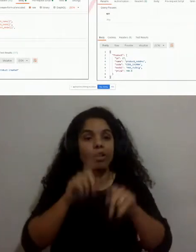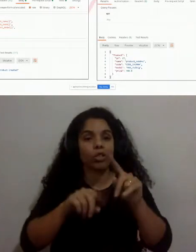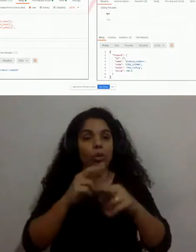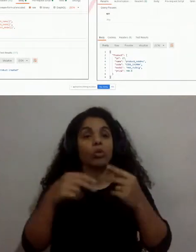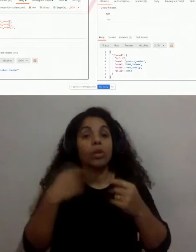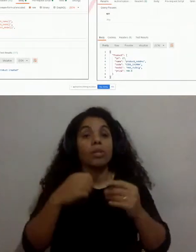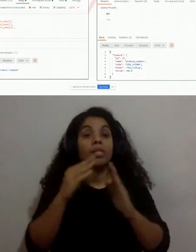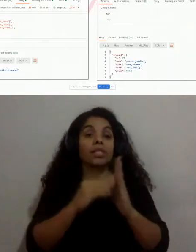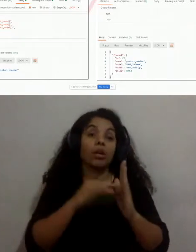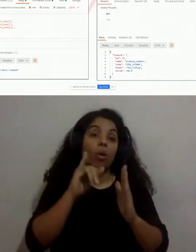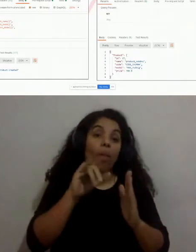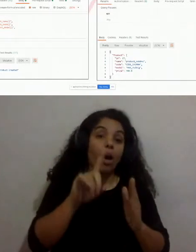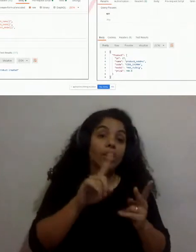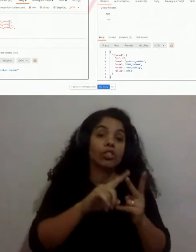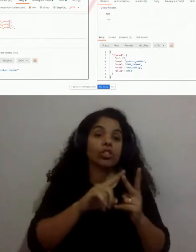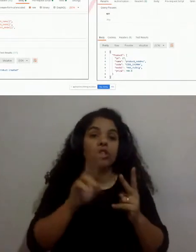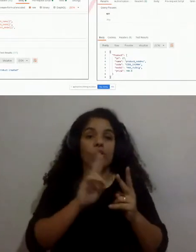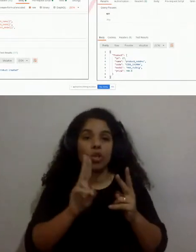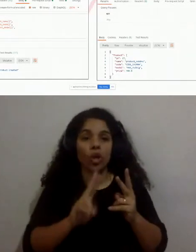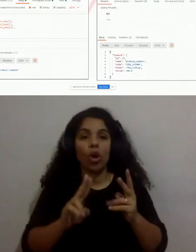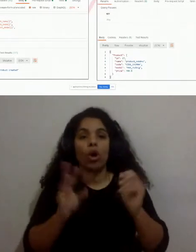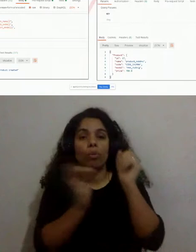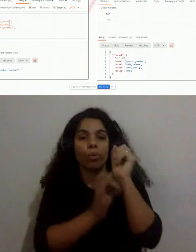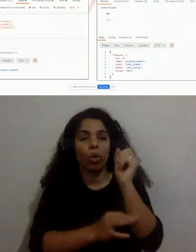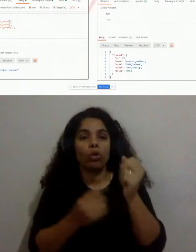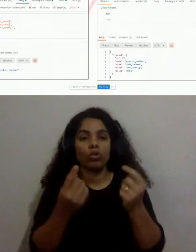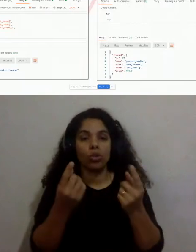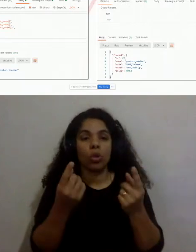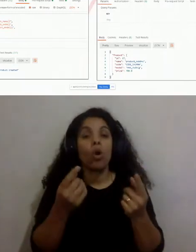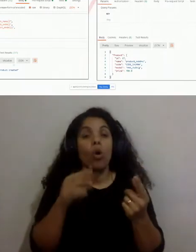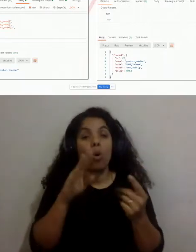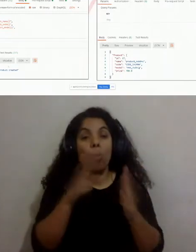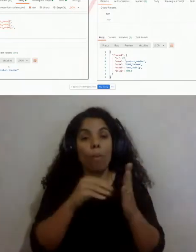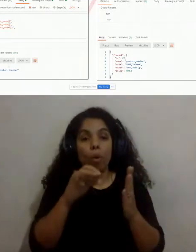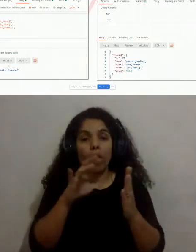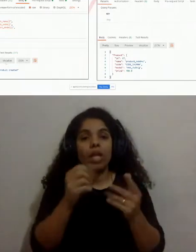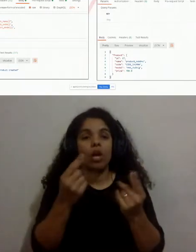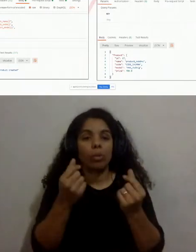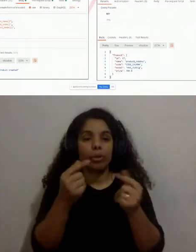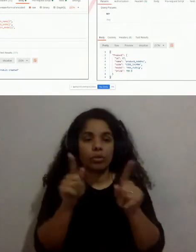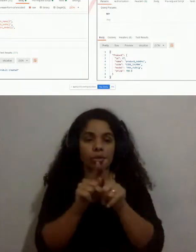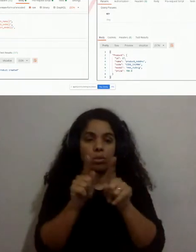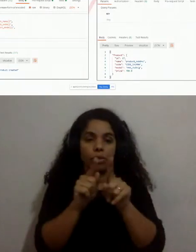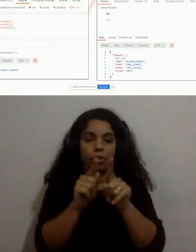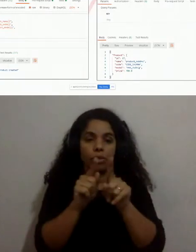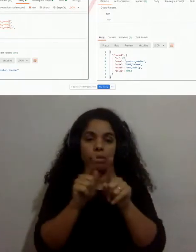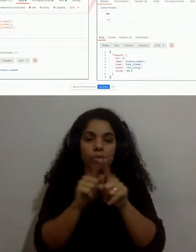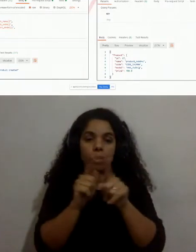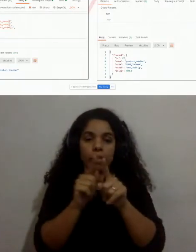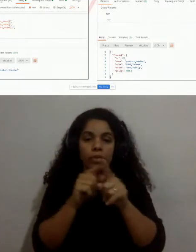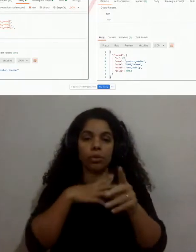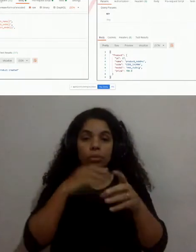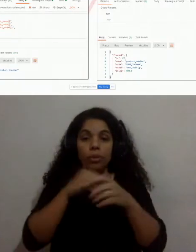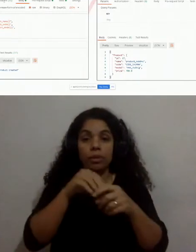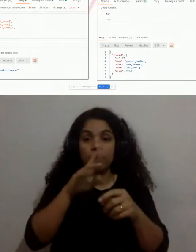tem que ter um ID, um nome, um código, um modelo e um preço, tá? E dentro dessa request,